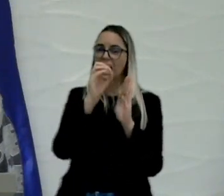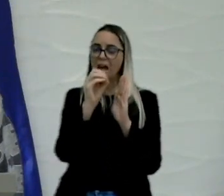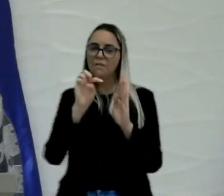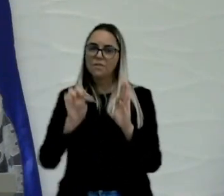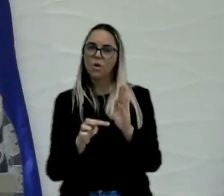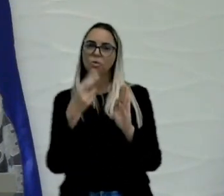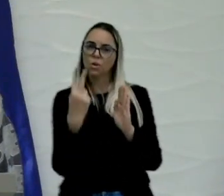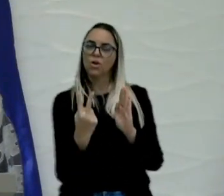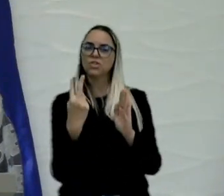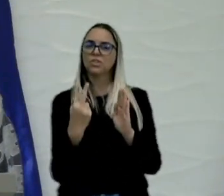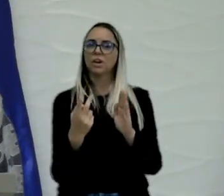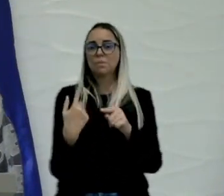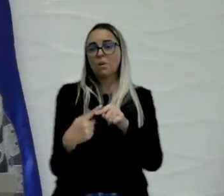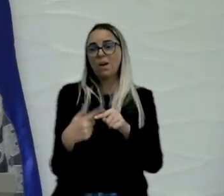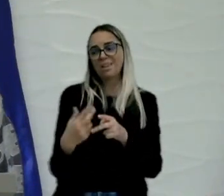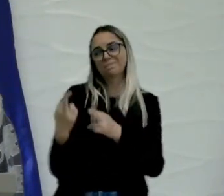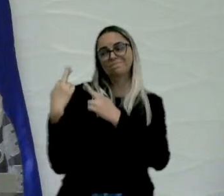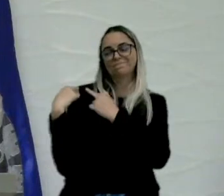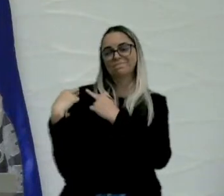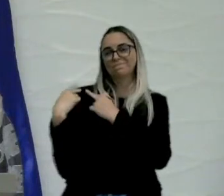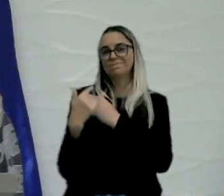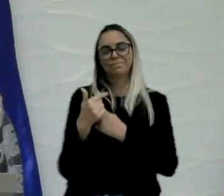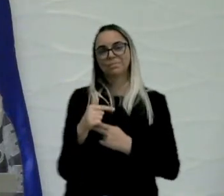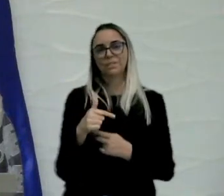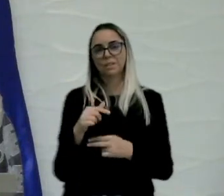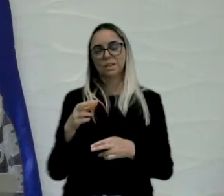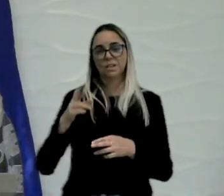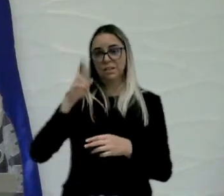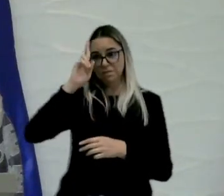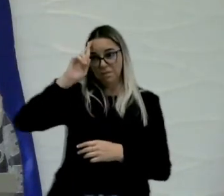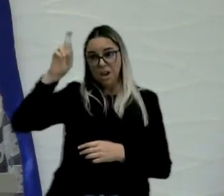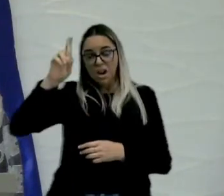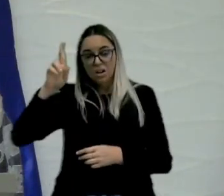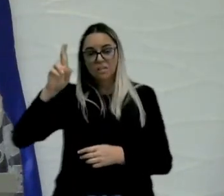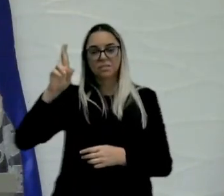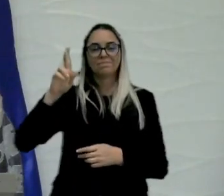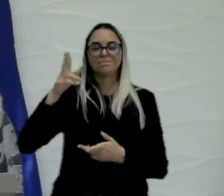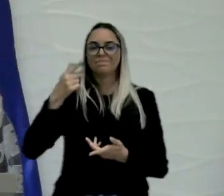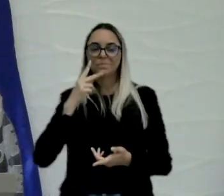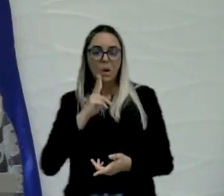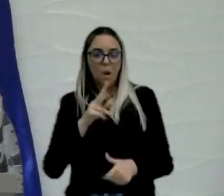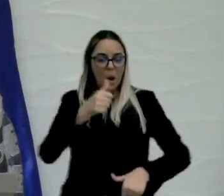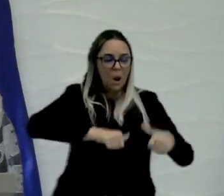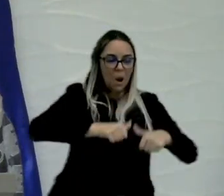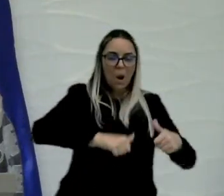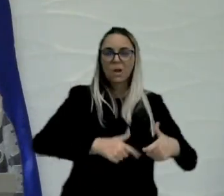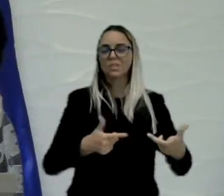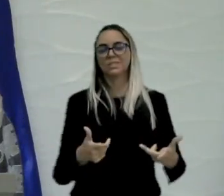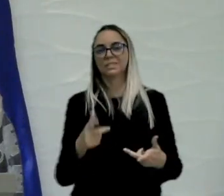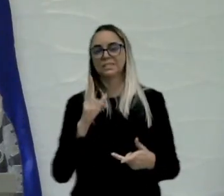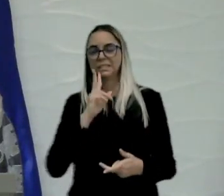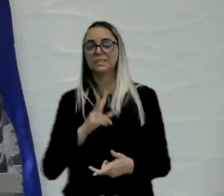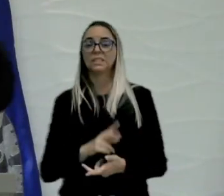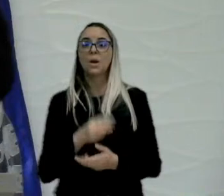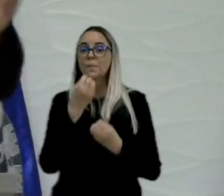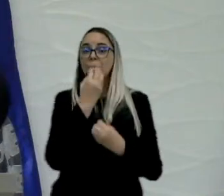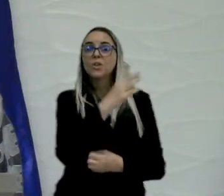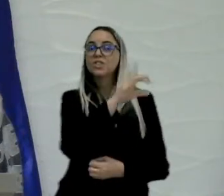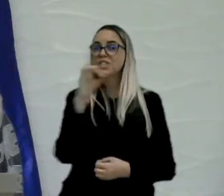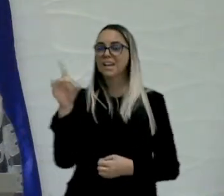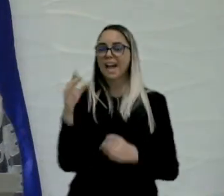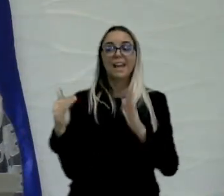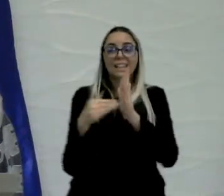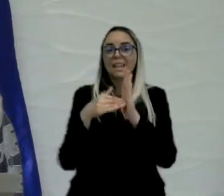por irresponsabilidade de uma gestão que não fiscalizou o Censo passou meu tempo bom dia meu povo até